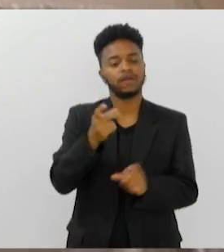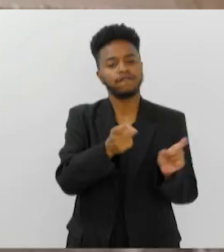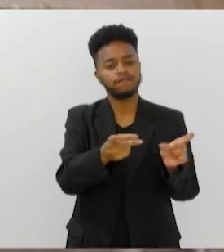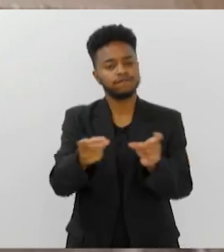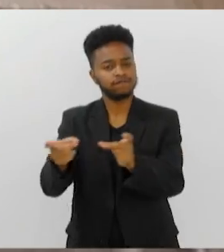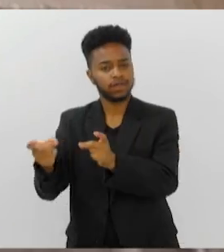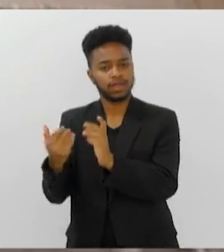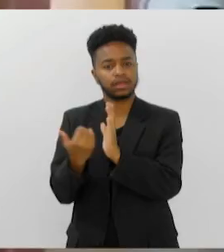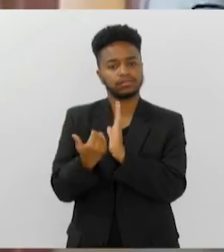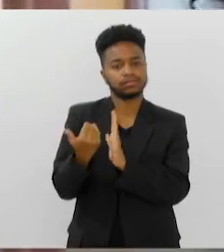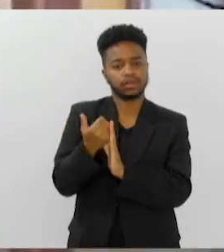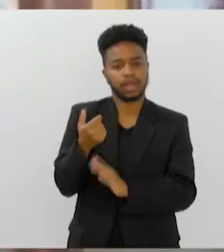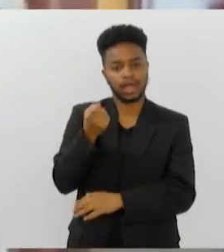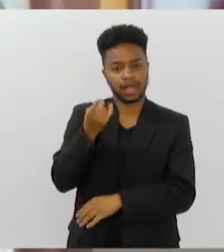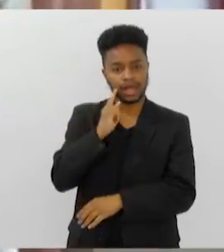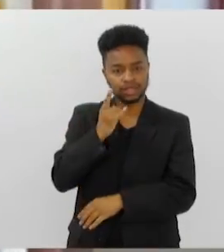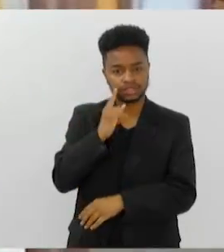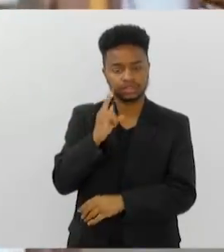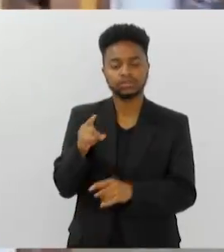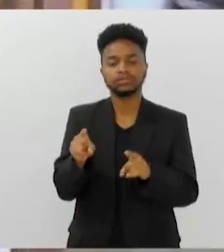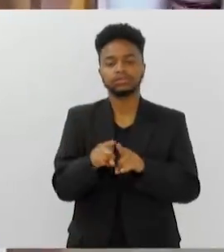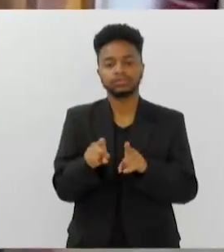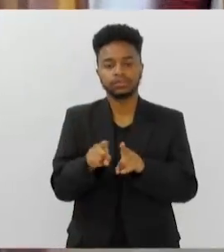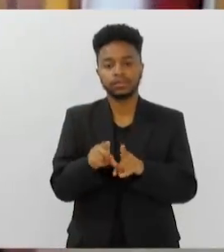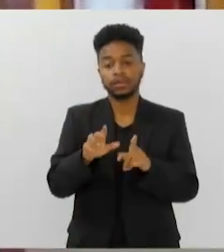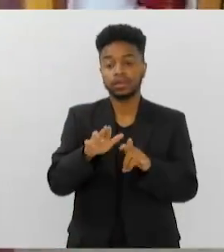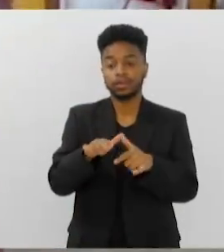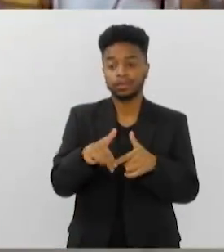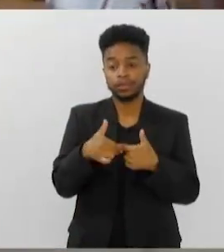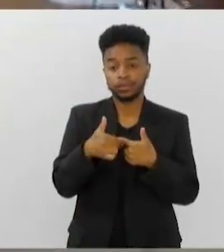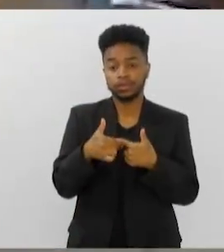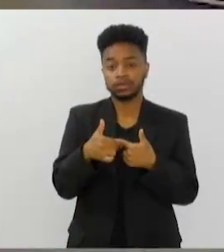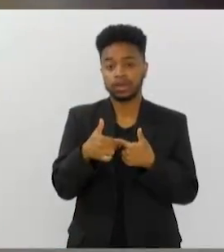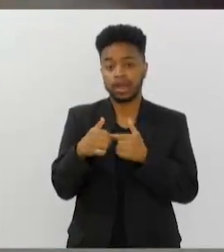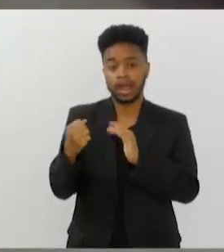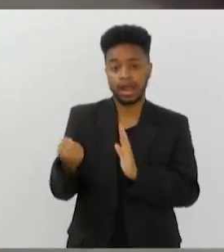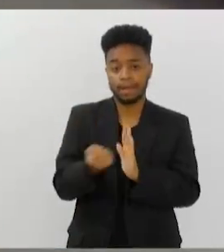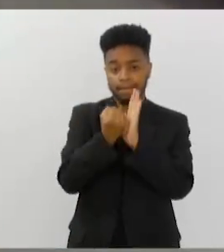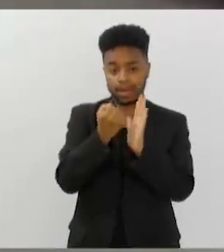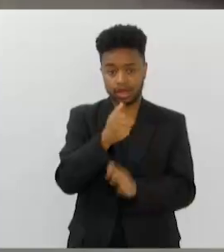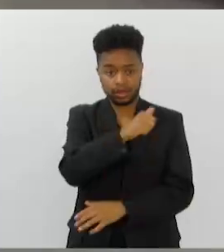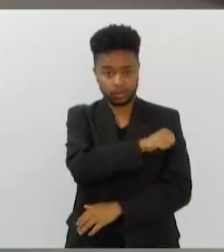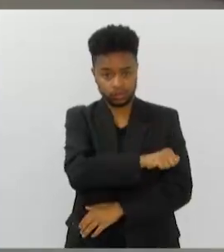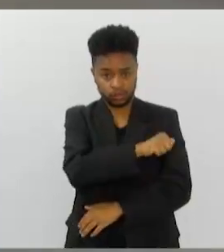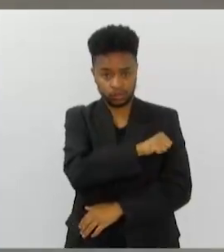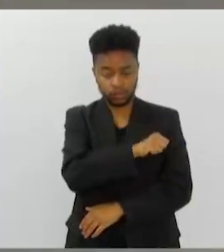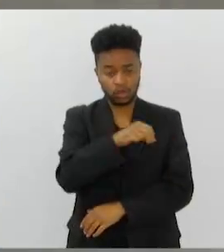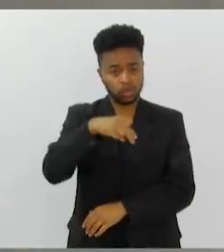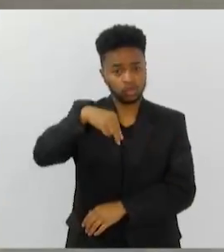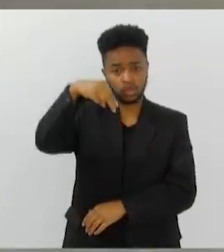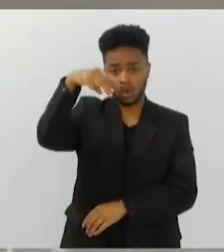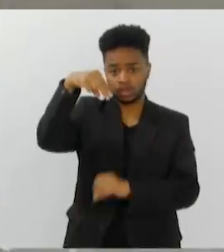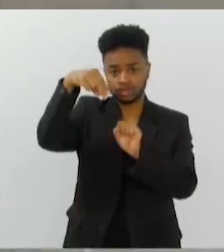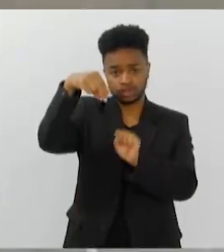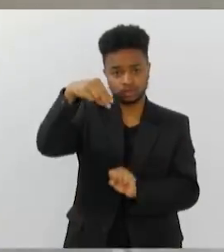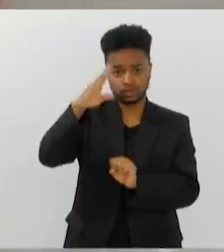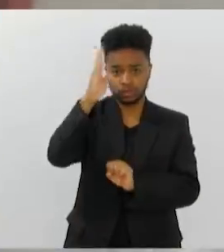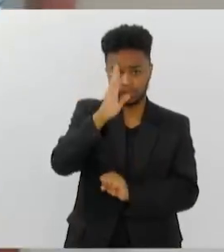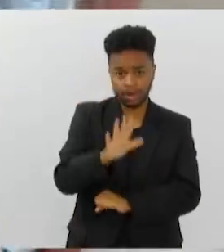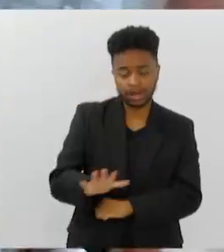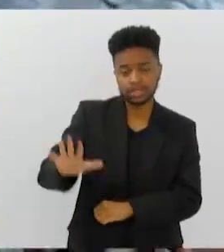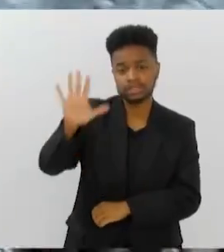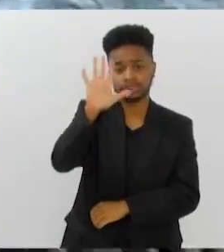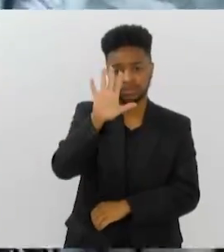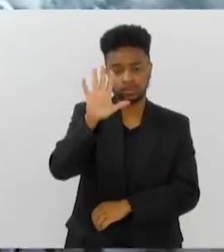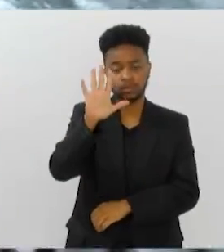de cachaça e ainda pelo fato de as marcas fluminenses de norte a sul do nosso estado